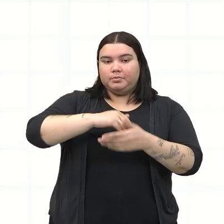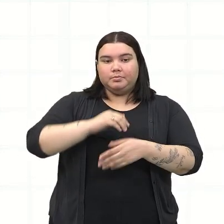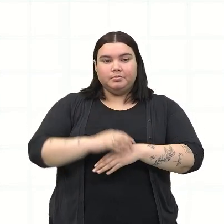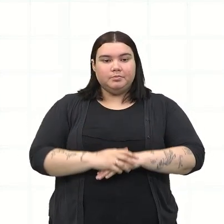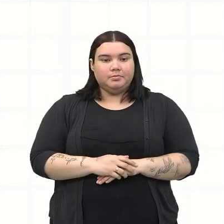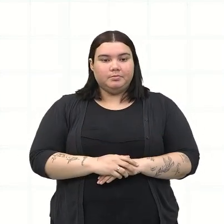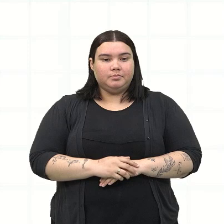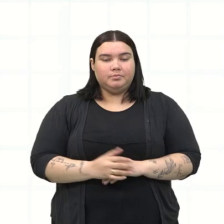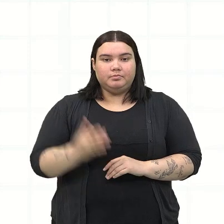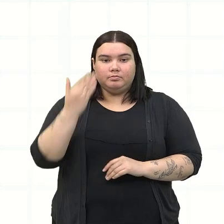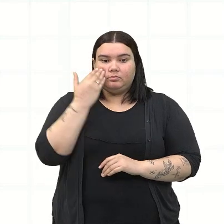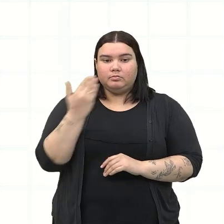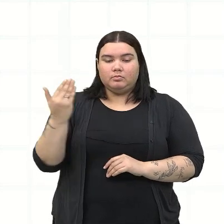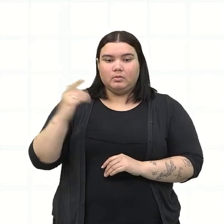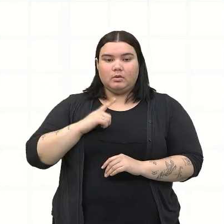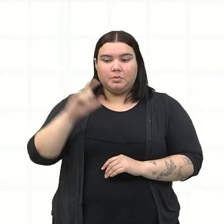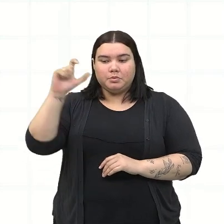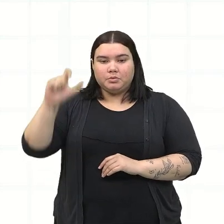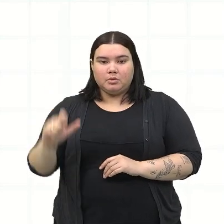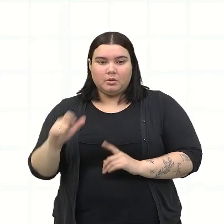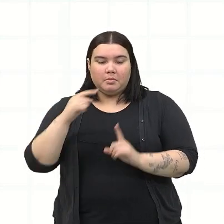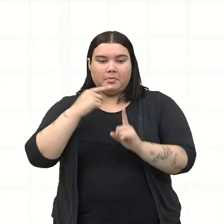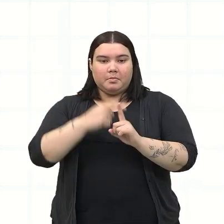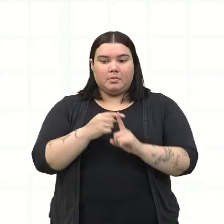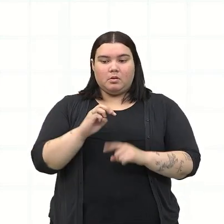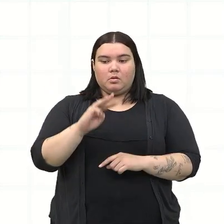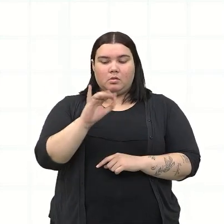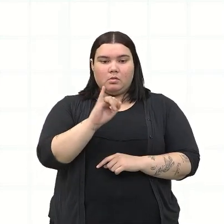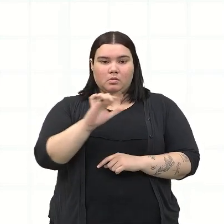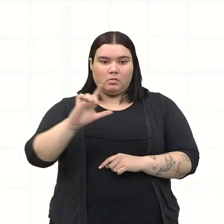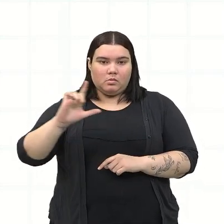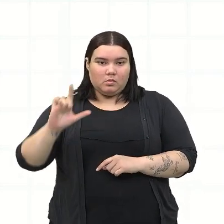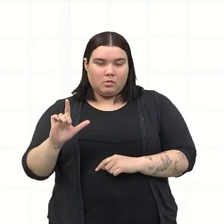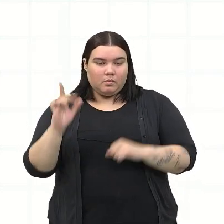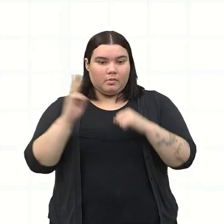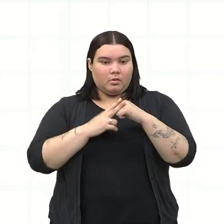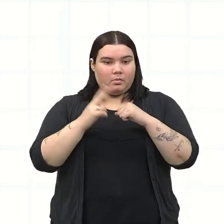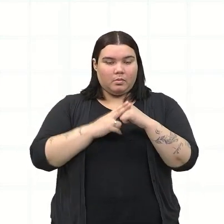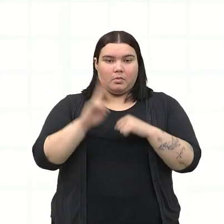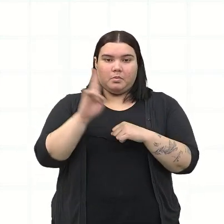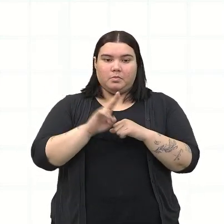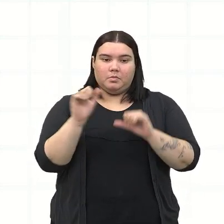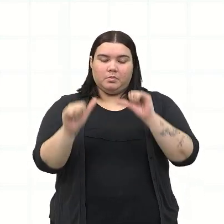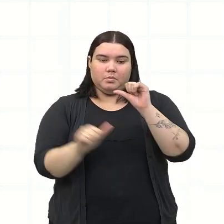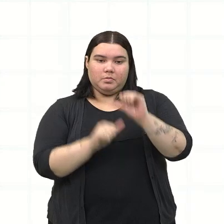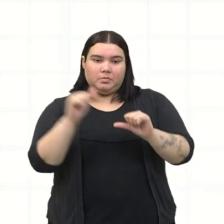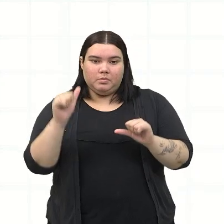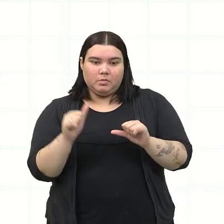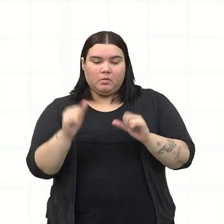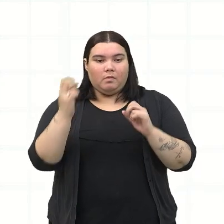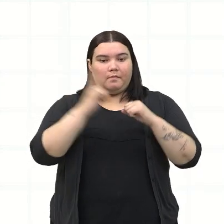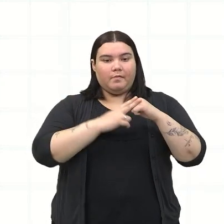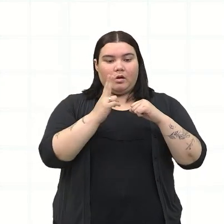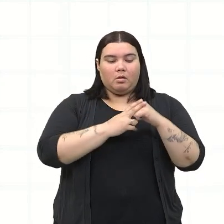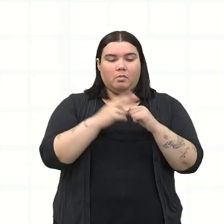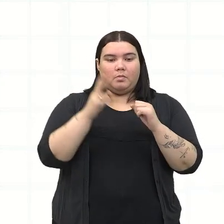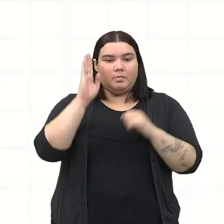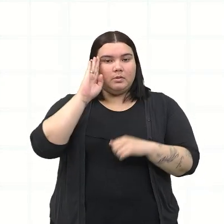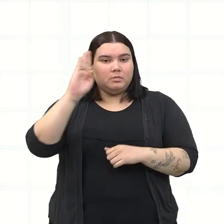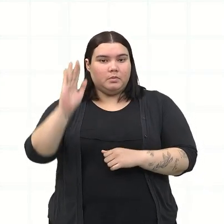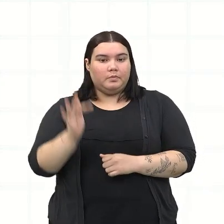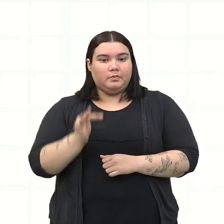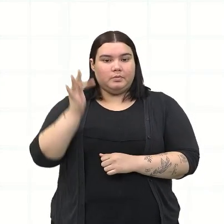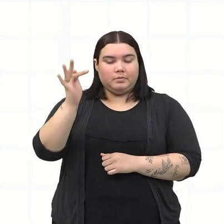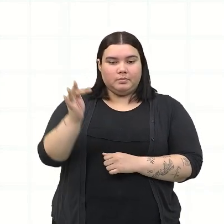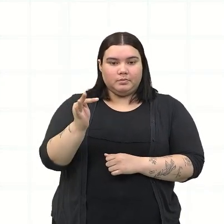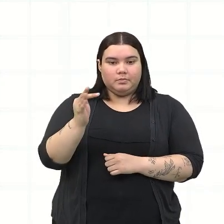temos o sujeito, o will, que é o verbo que vai usar, né, para transformar o verbo principal no futuro.